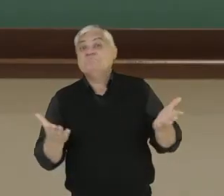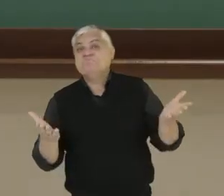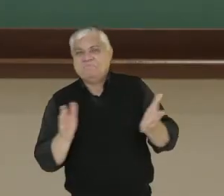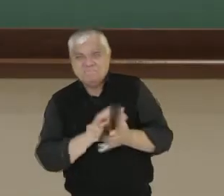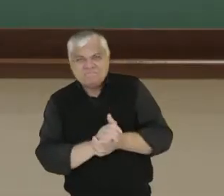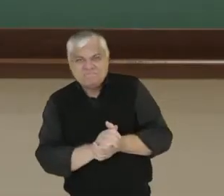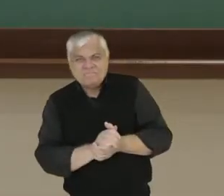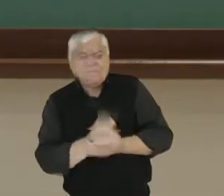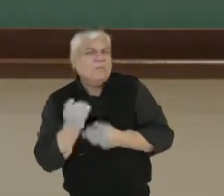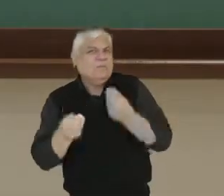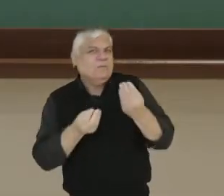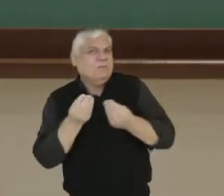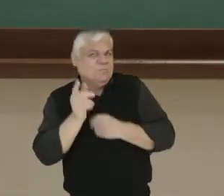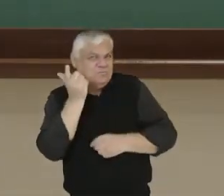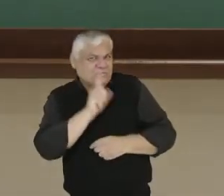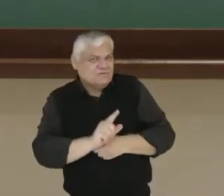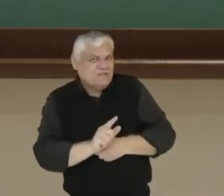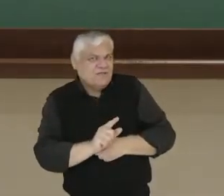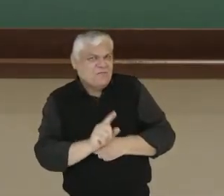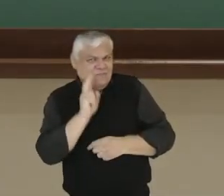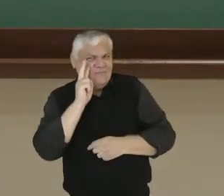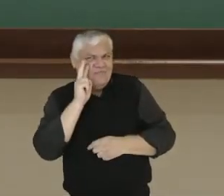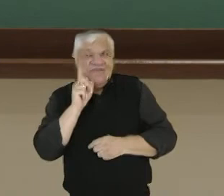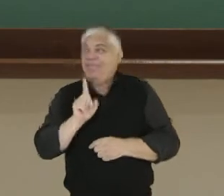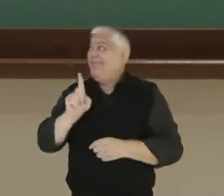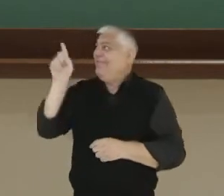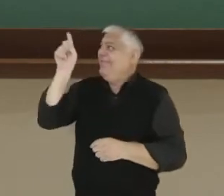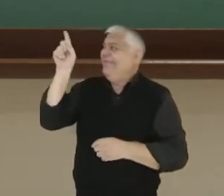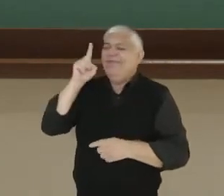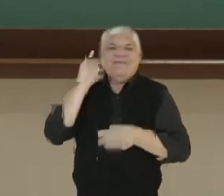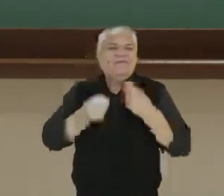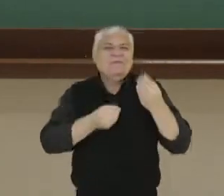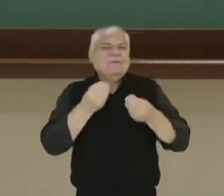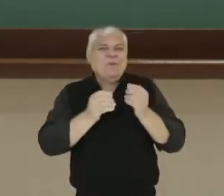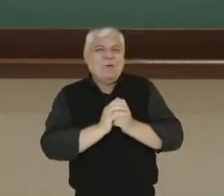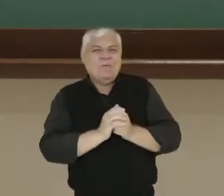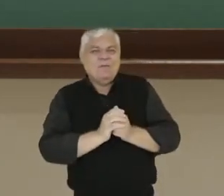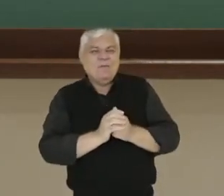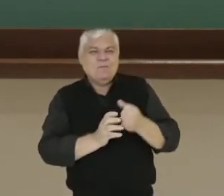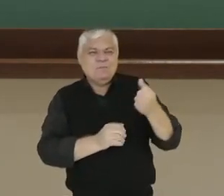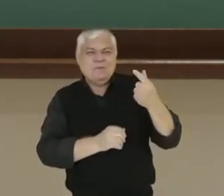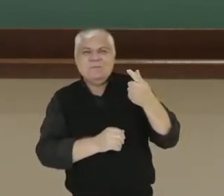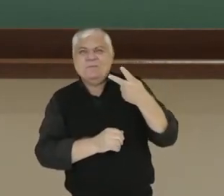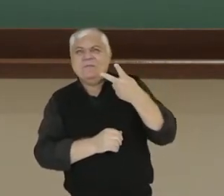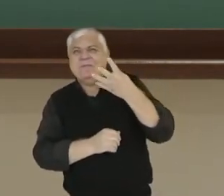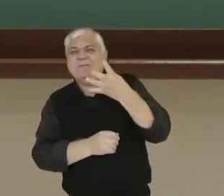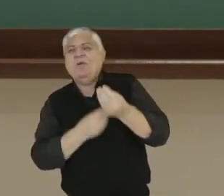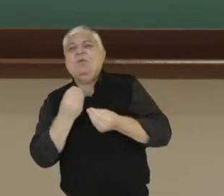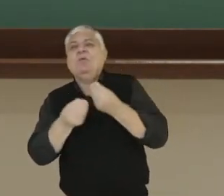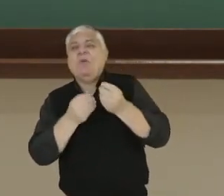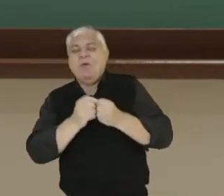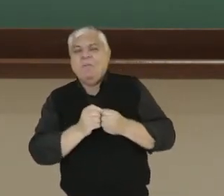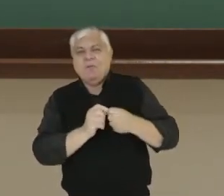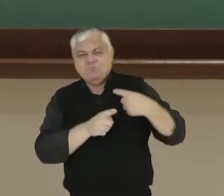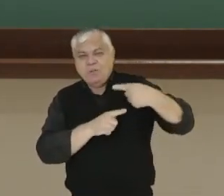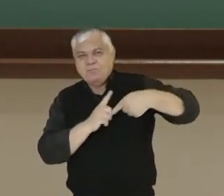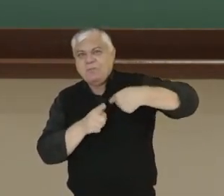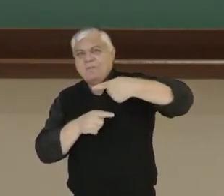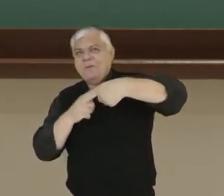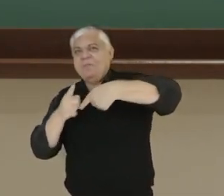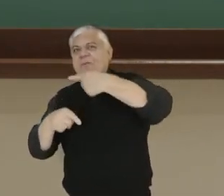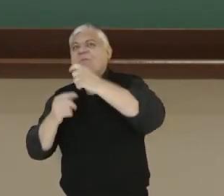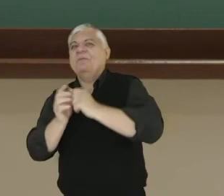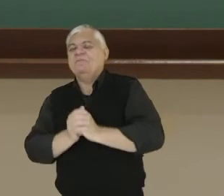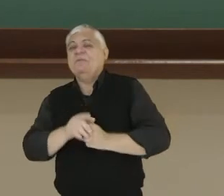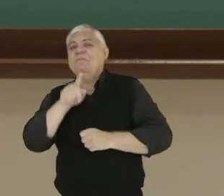meus queridos, conseguiram resolver? Pensaram bem nessa questão? Cara, qualquer dúvida que vocês tenham, vocês podem perguntar para o seu professor de física, mas